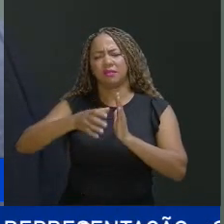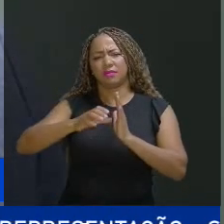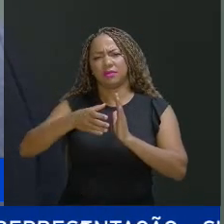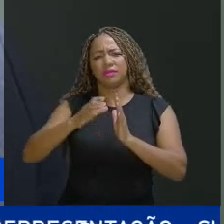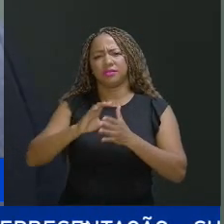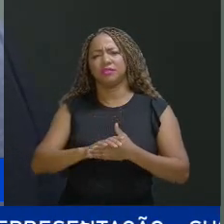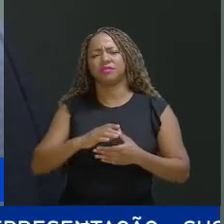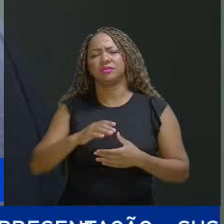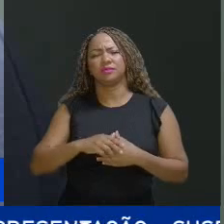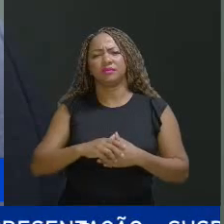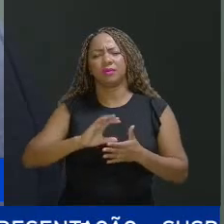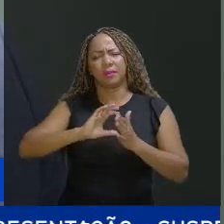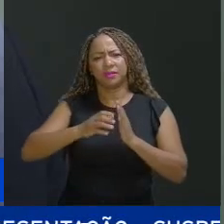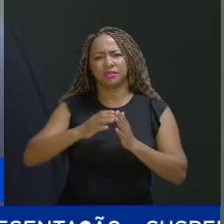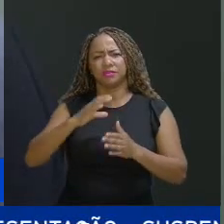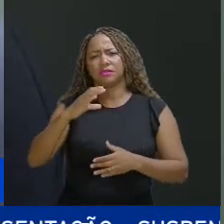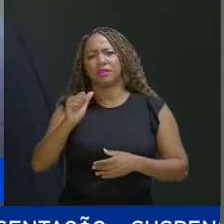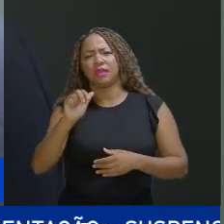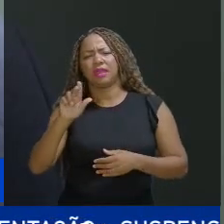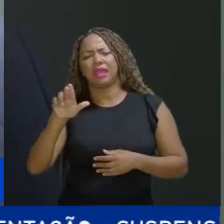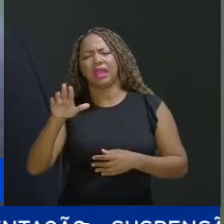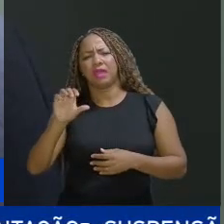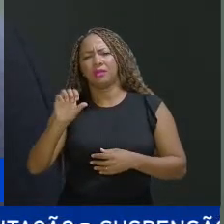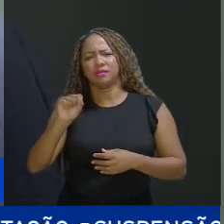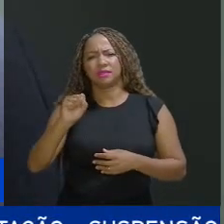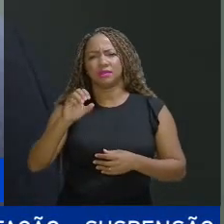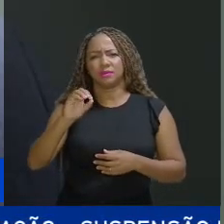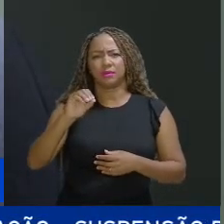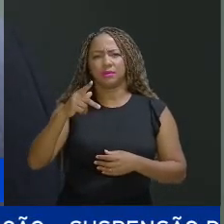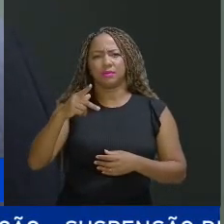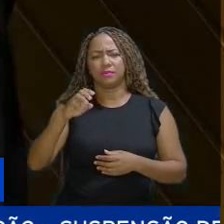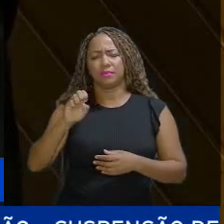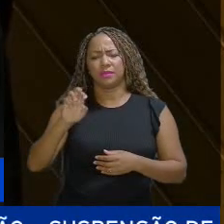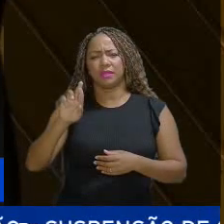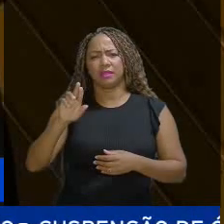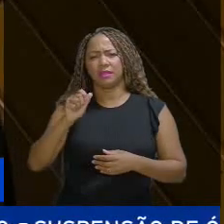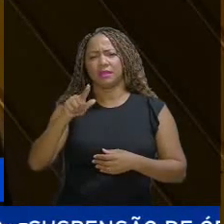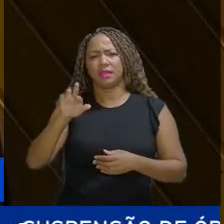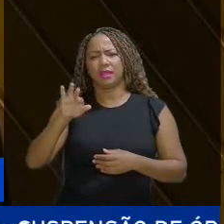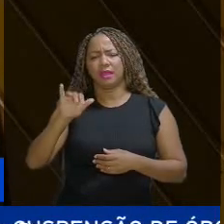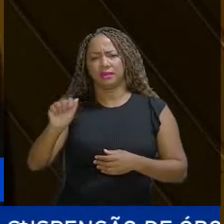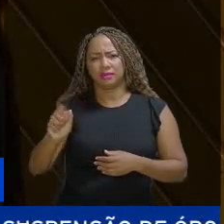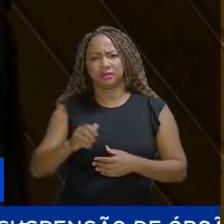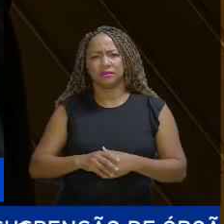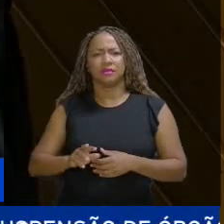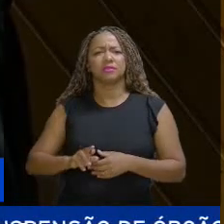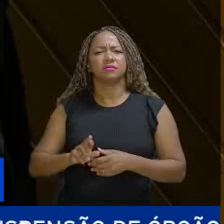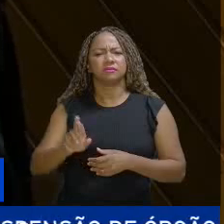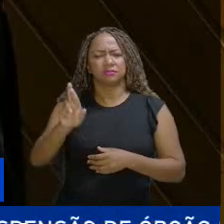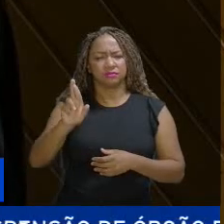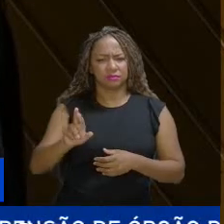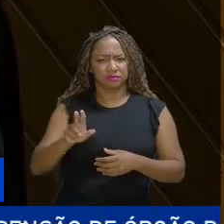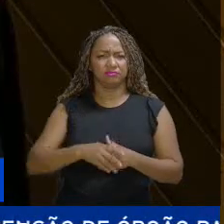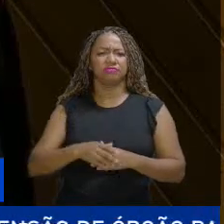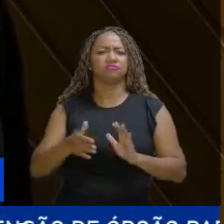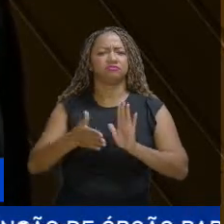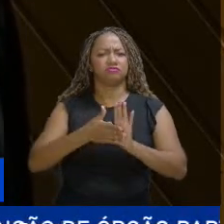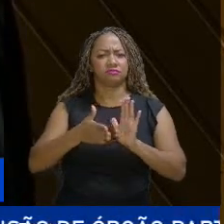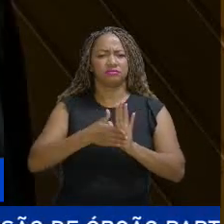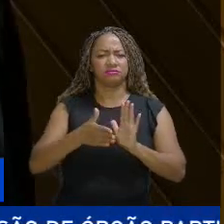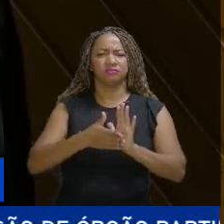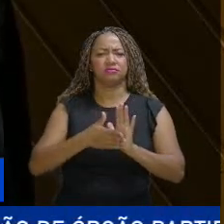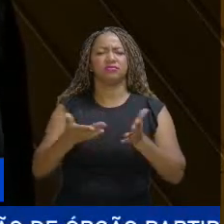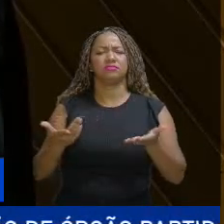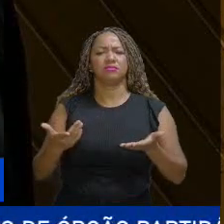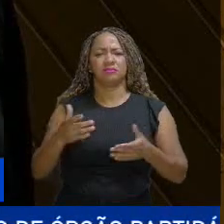causa operária, PCA, o relator com a palavra no relatório. Trata-se de representação proposta pelo Ministério